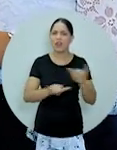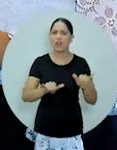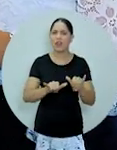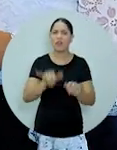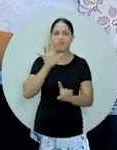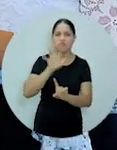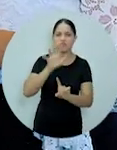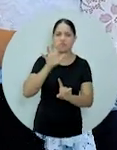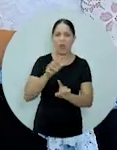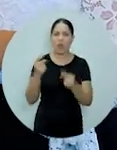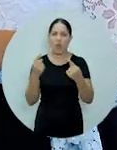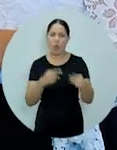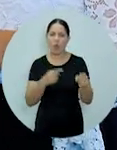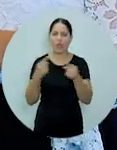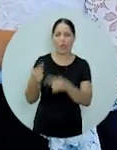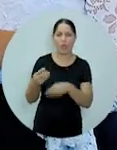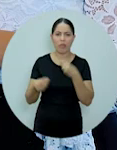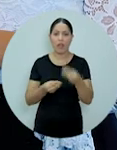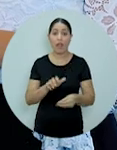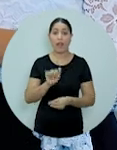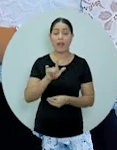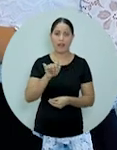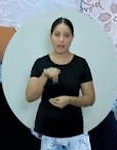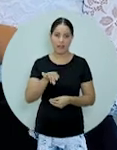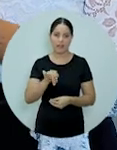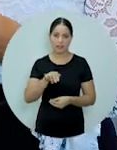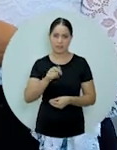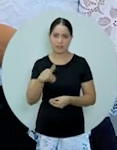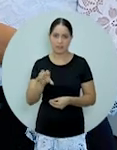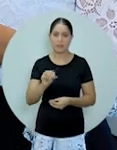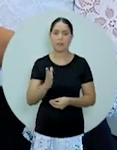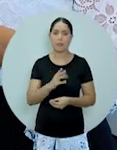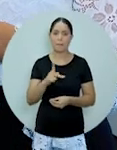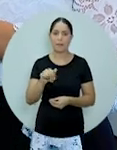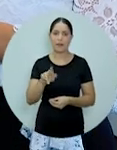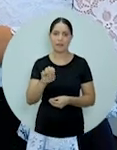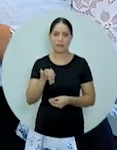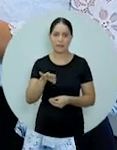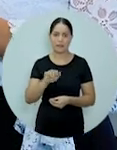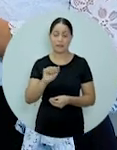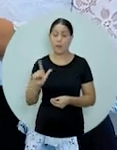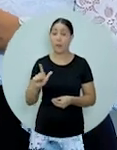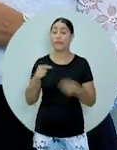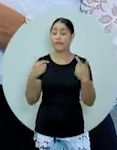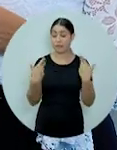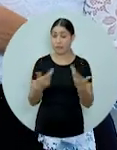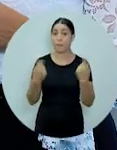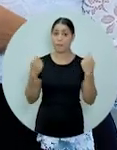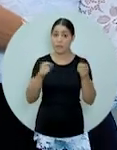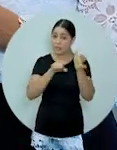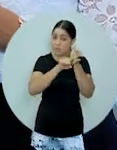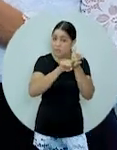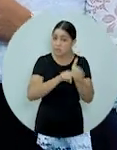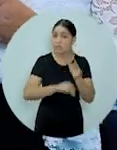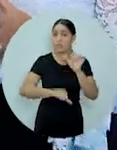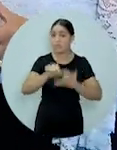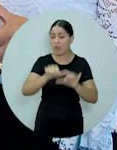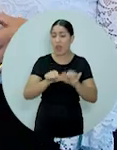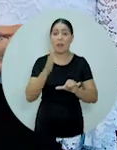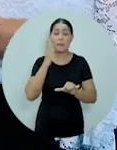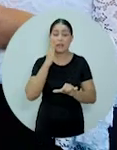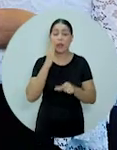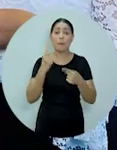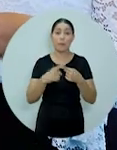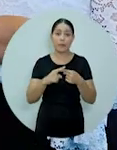lei fala que acontece a alienação parental? A alienação parental, ela precisa ser investigada porque é o momento em que eu tenho a figura do